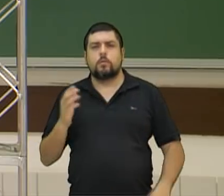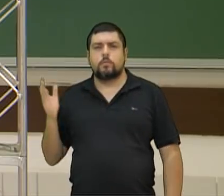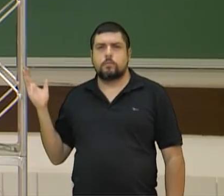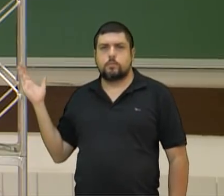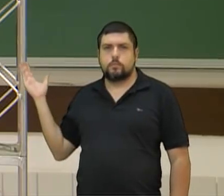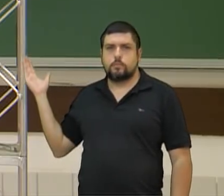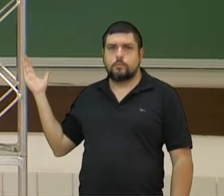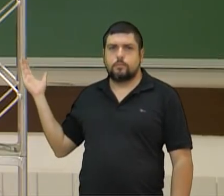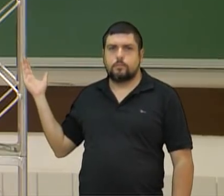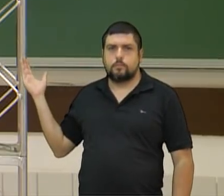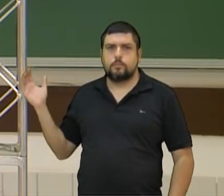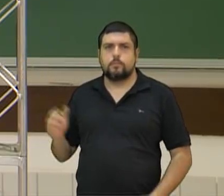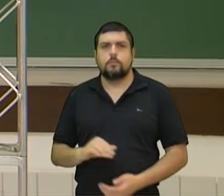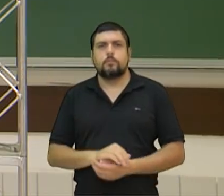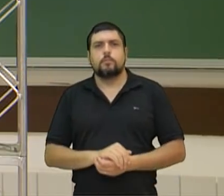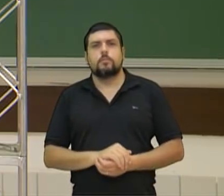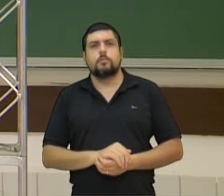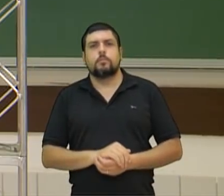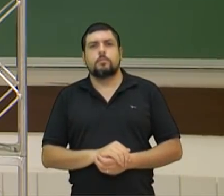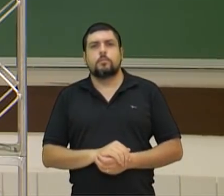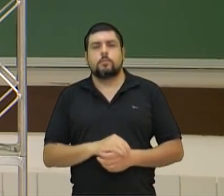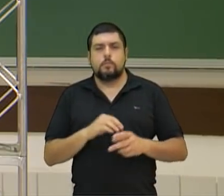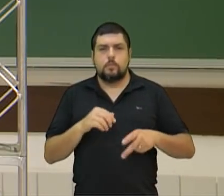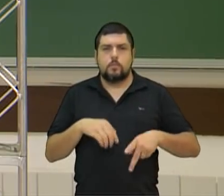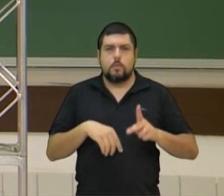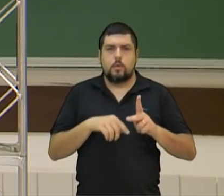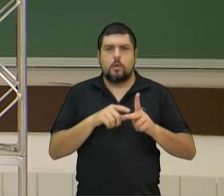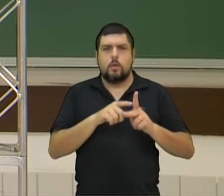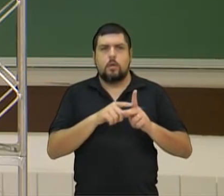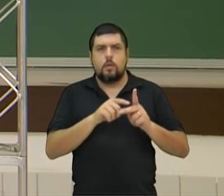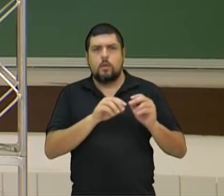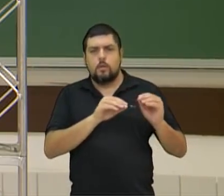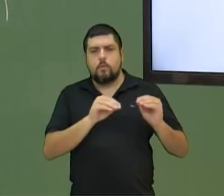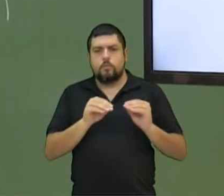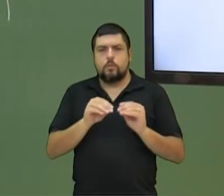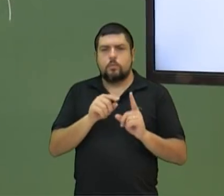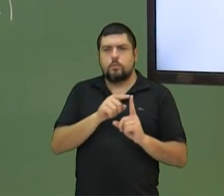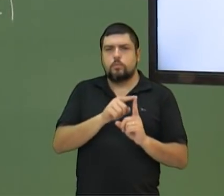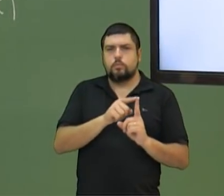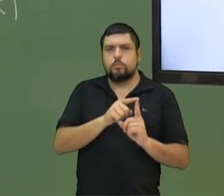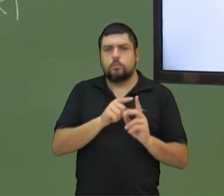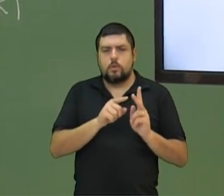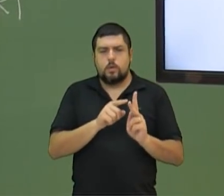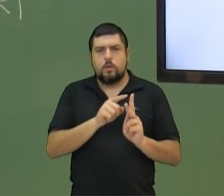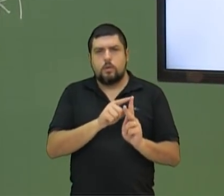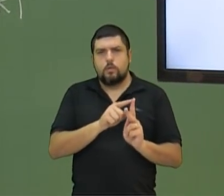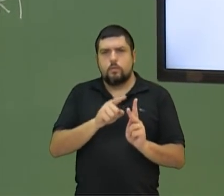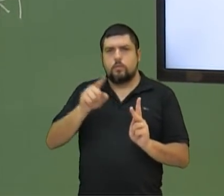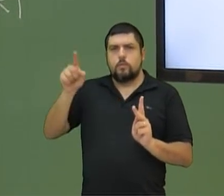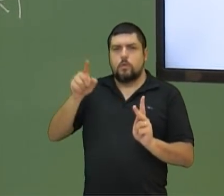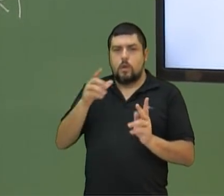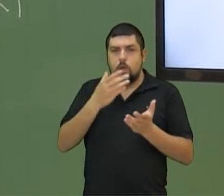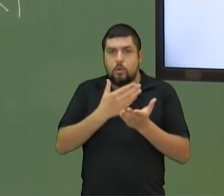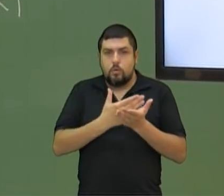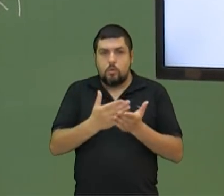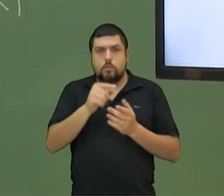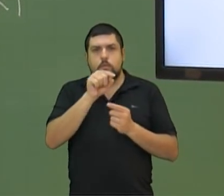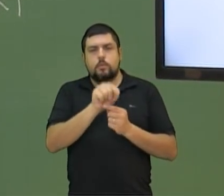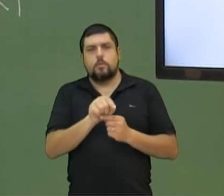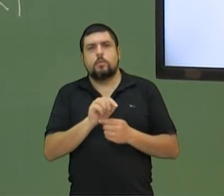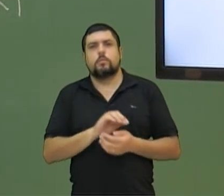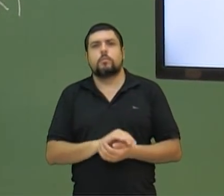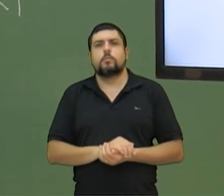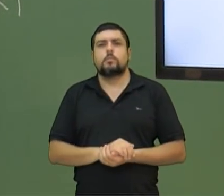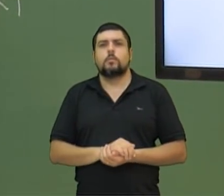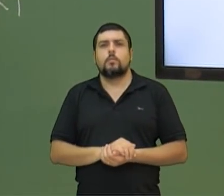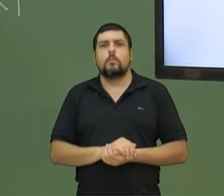a partir dele. Isso aqui é módulo de x mais k. Se ao contrário, na